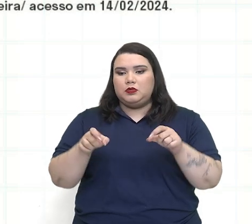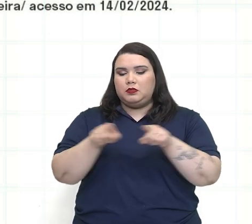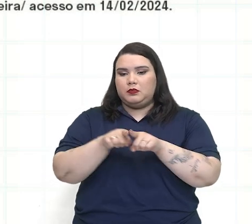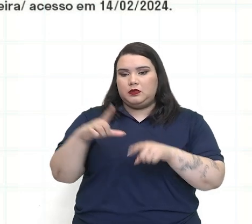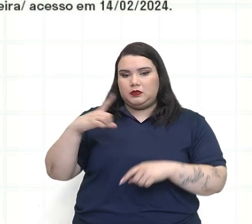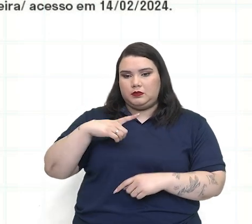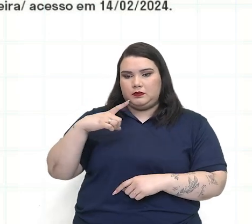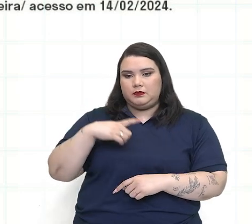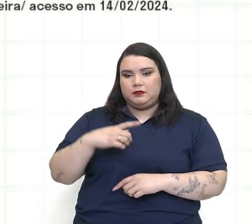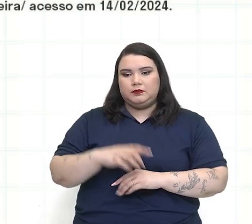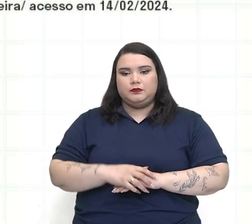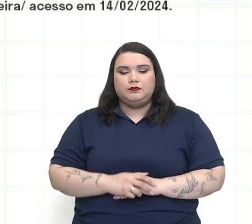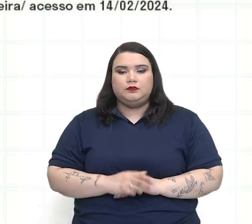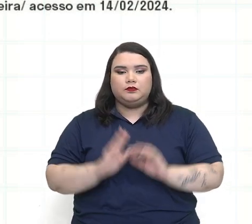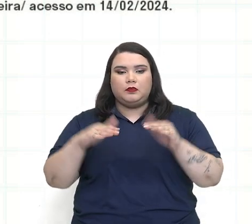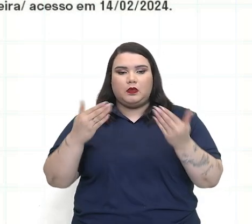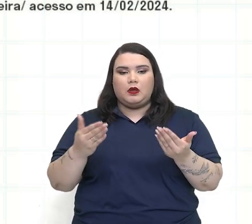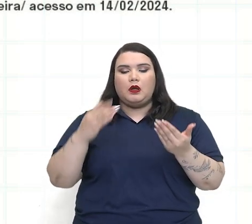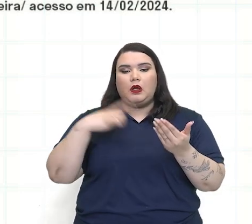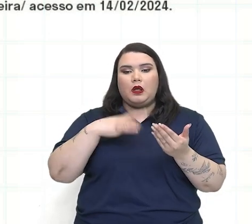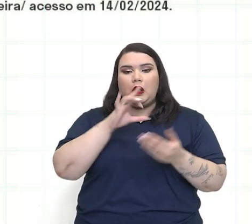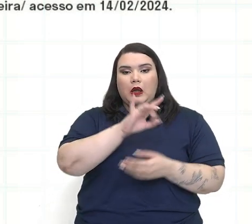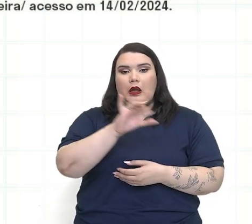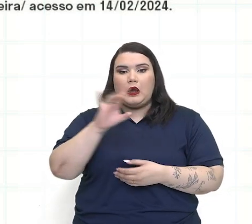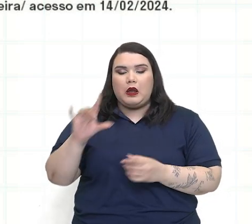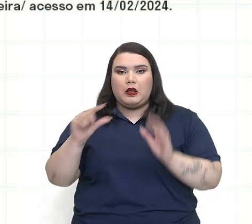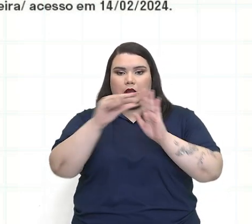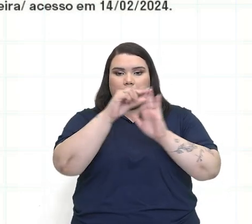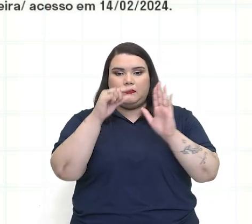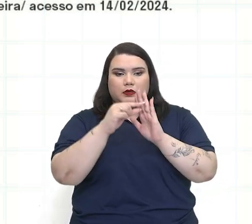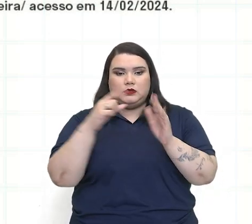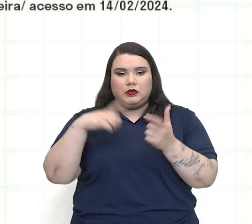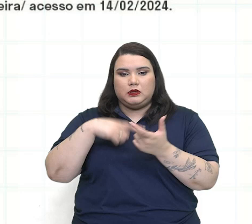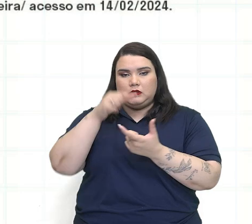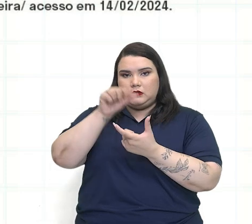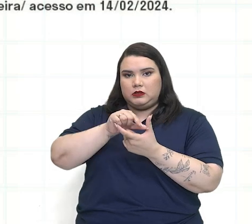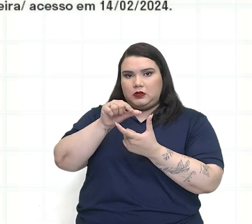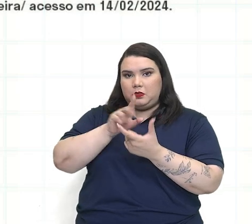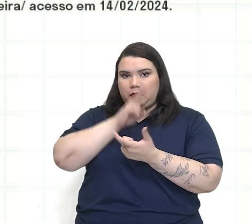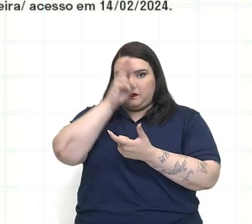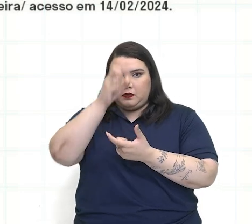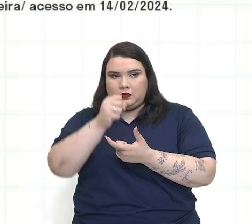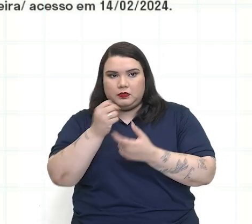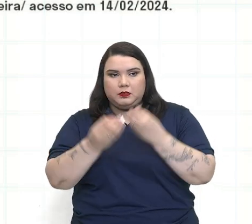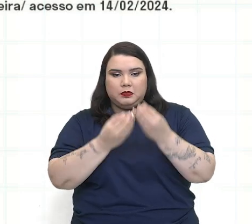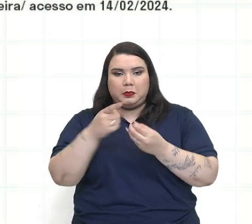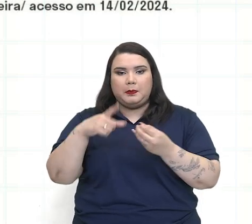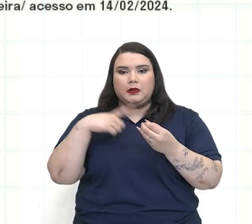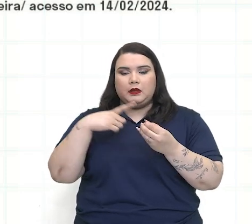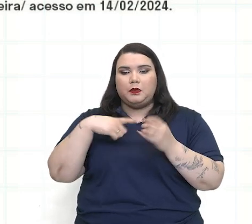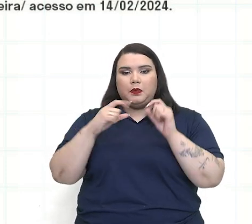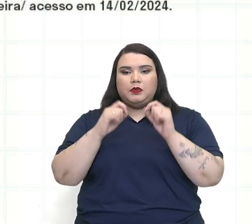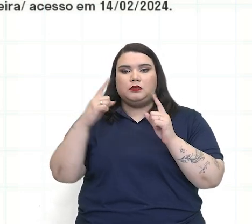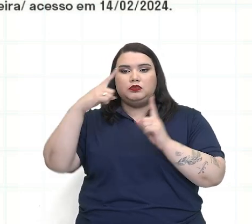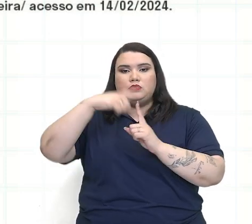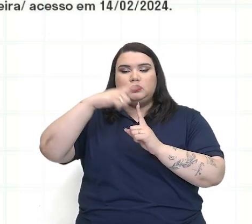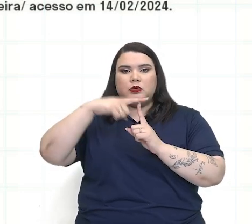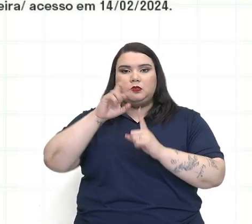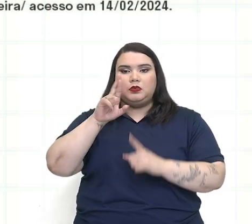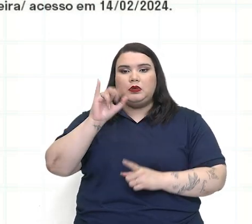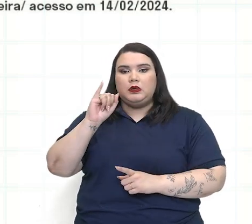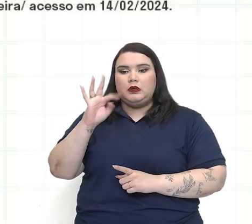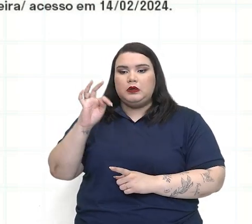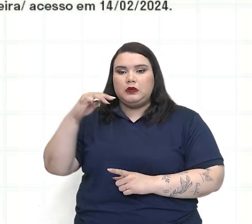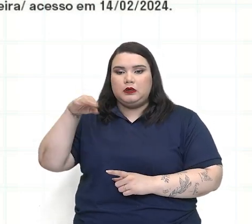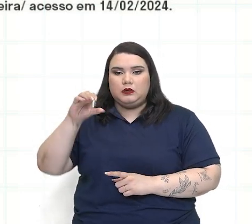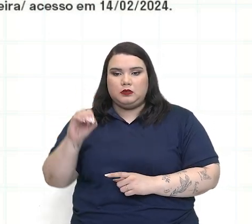isso. Cada verso apresenta algumas sílabas, né, com maior intensidade sonora, justamente para provocar esse ritmo